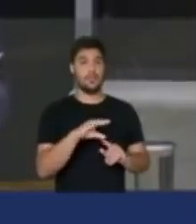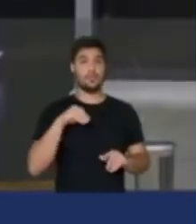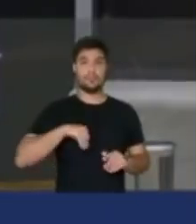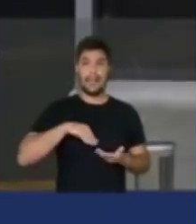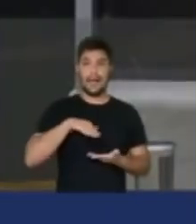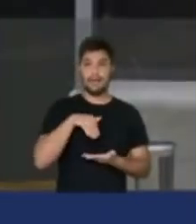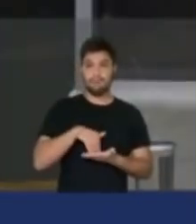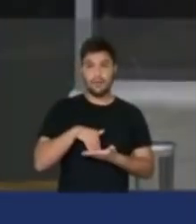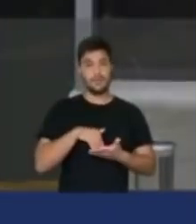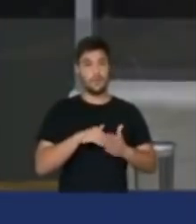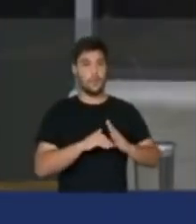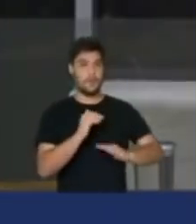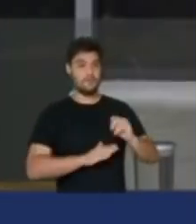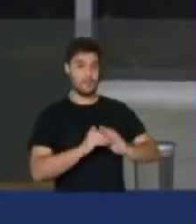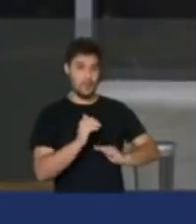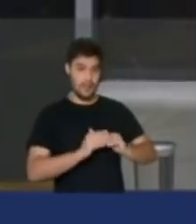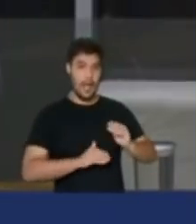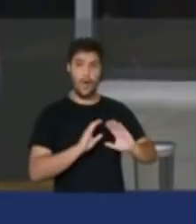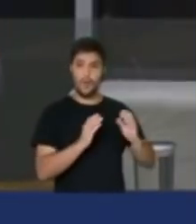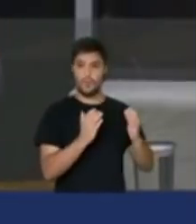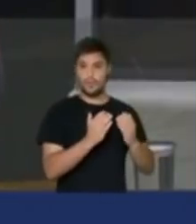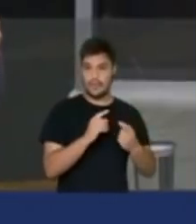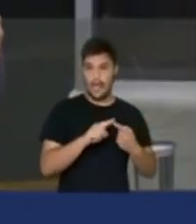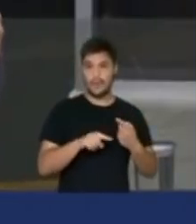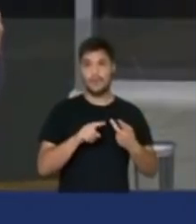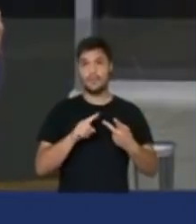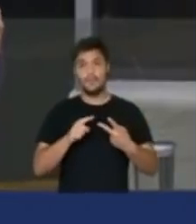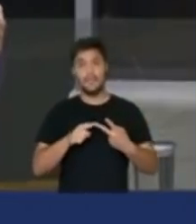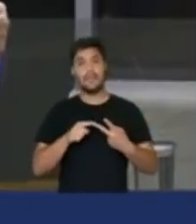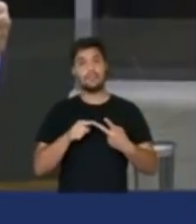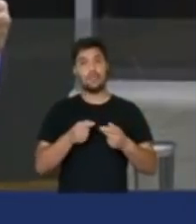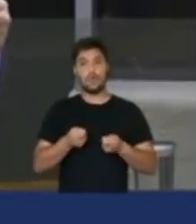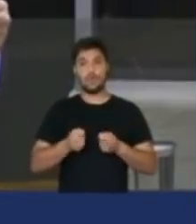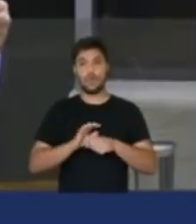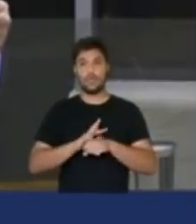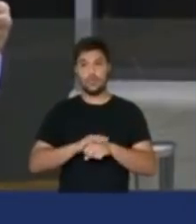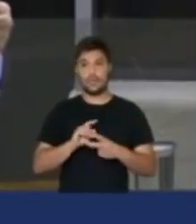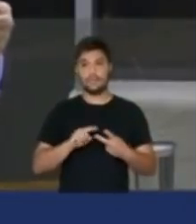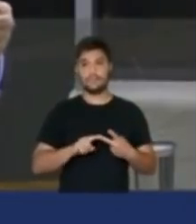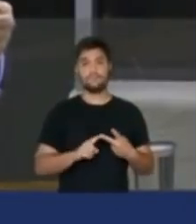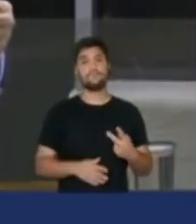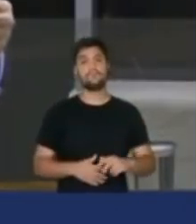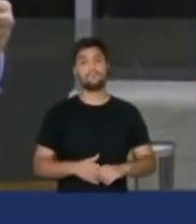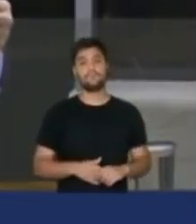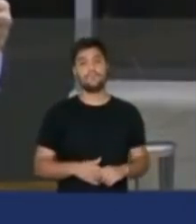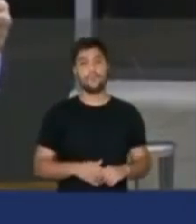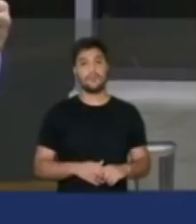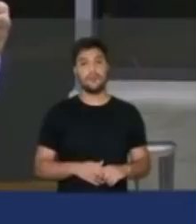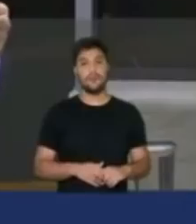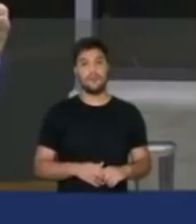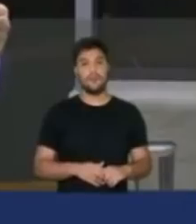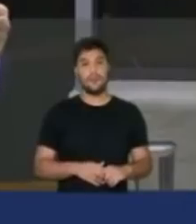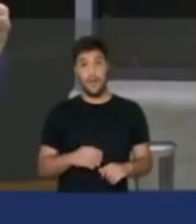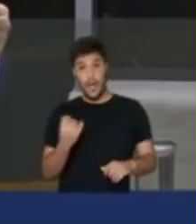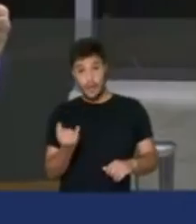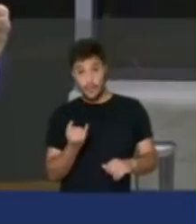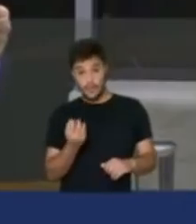agentes comunitários e endemias do nosso país. É importante, presidente, dizer que a